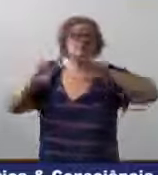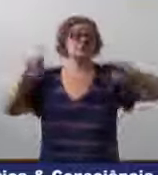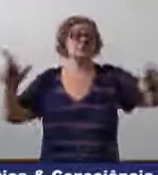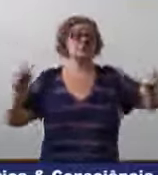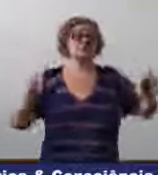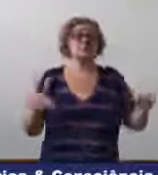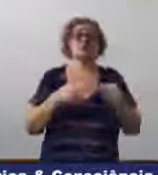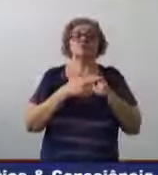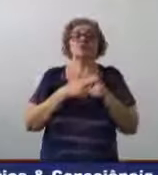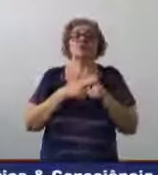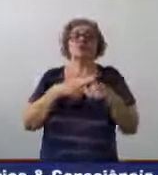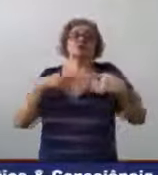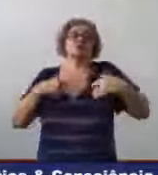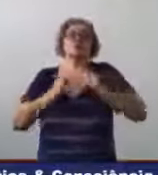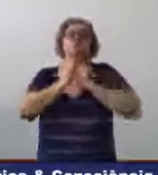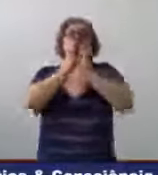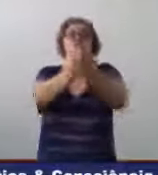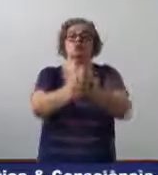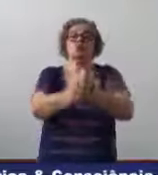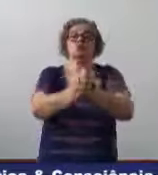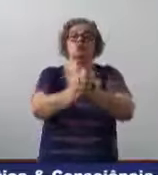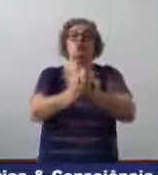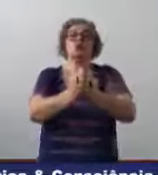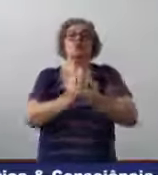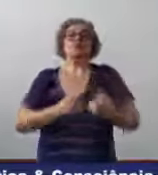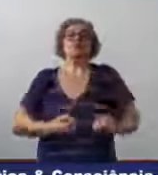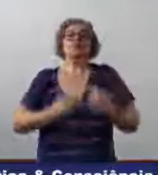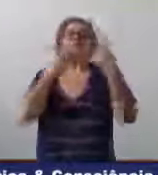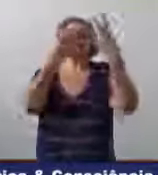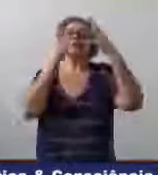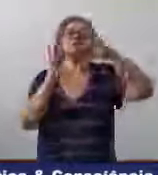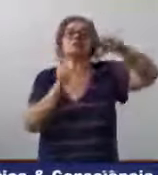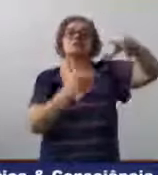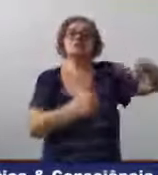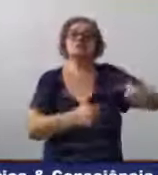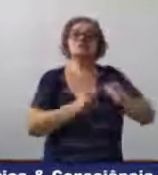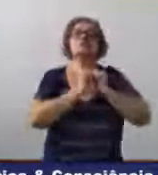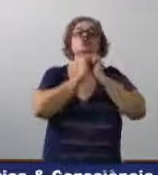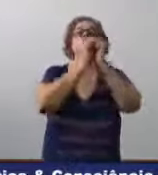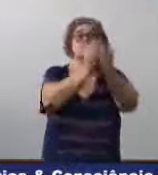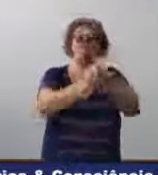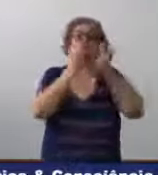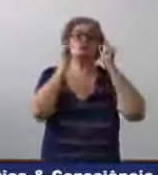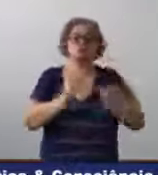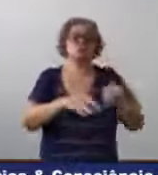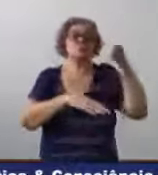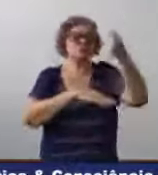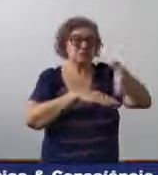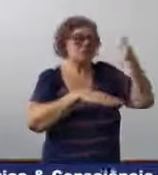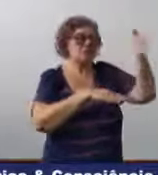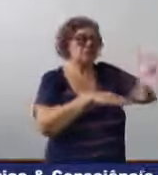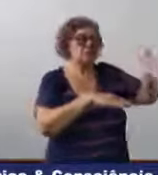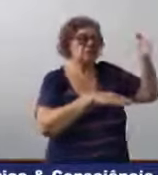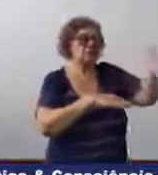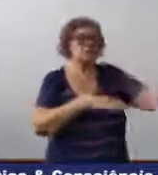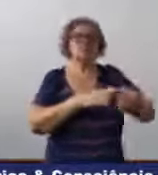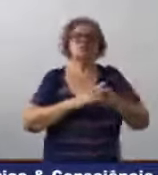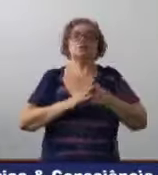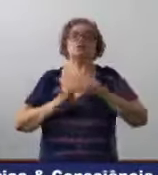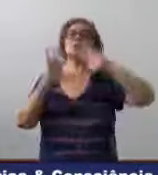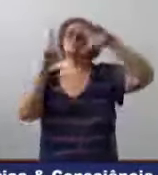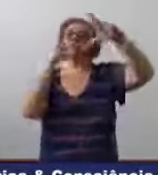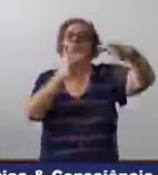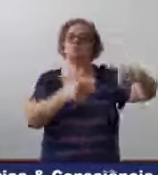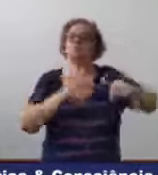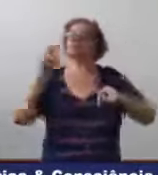diferentes. Nós somos co-criadores da realidade e temos capacidade de intervir, inclusive no